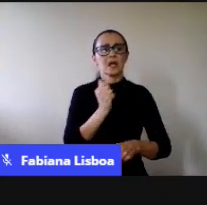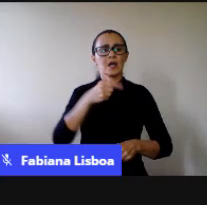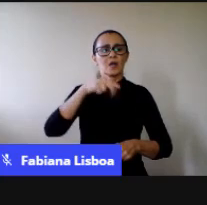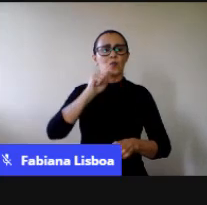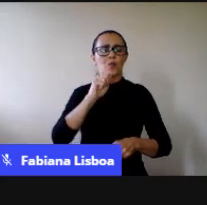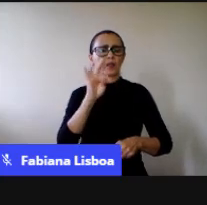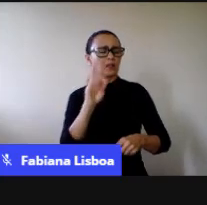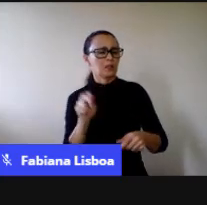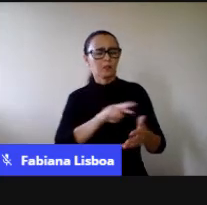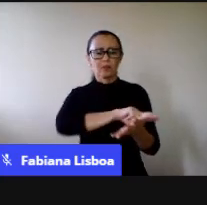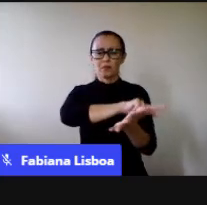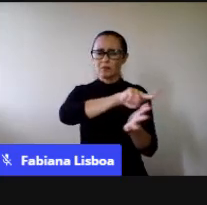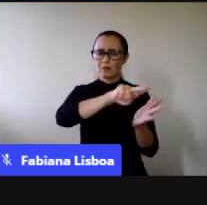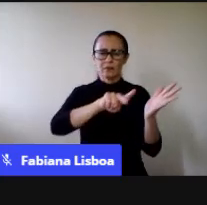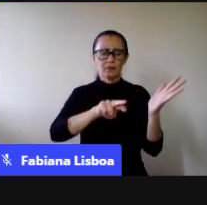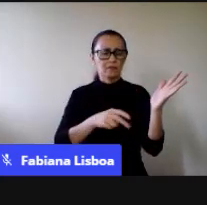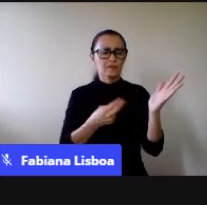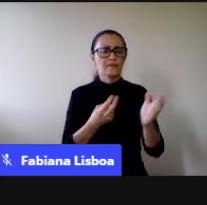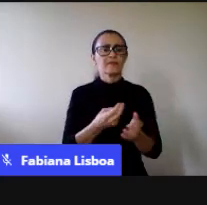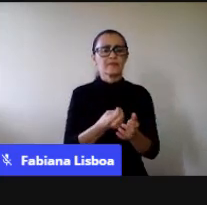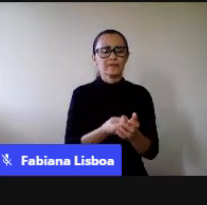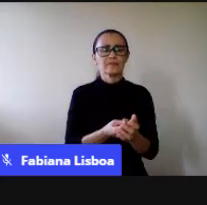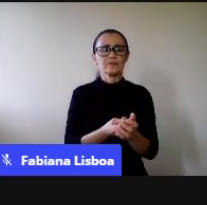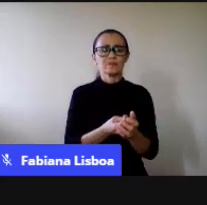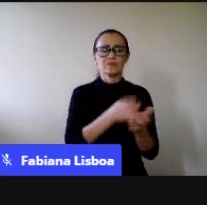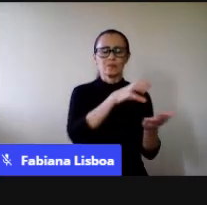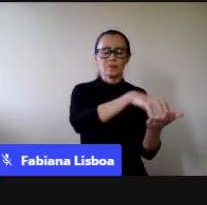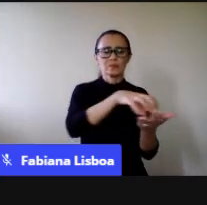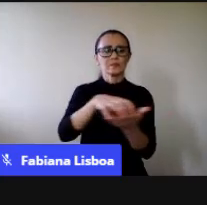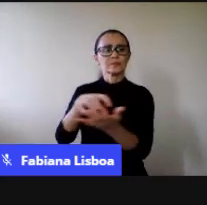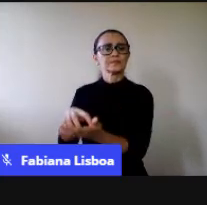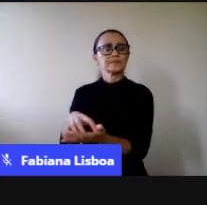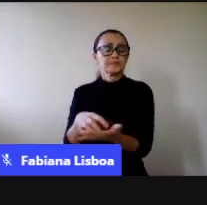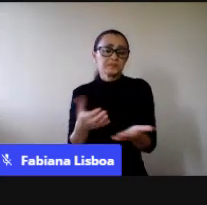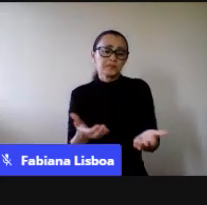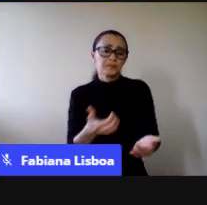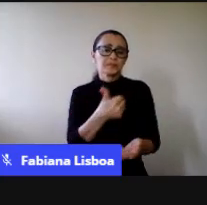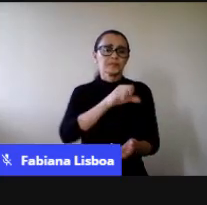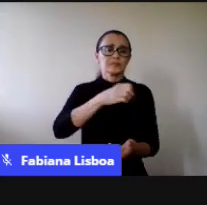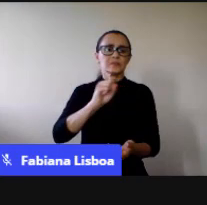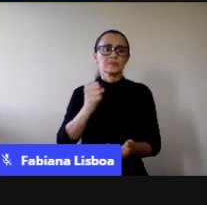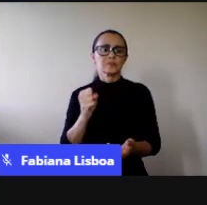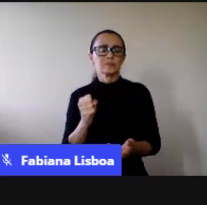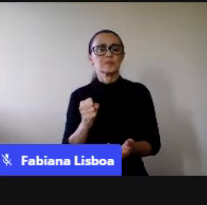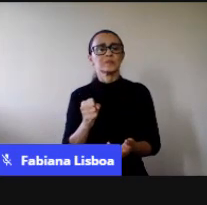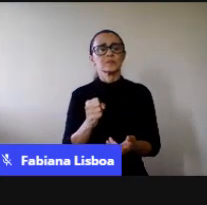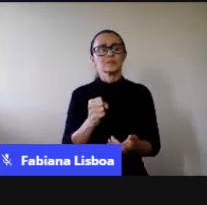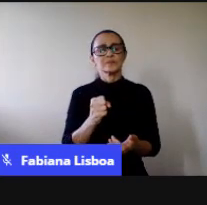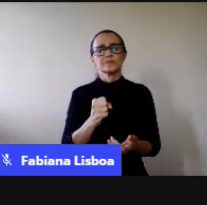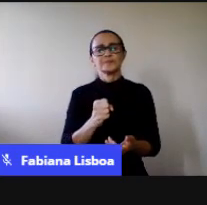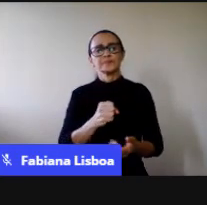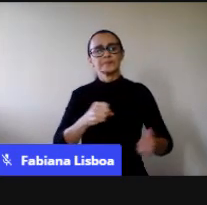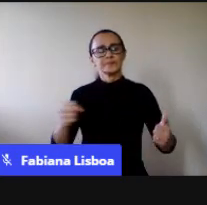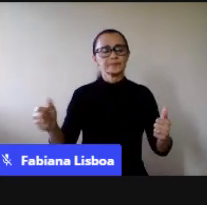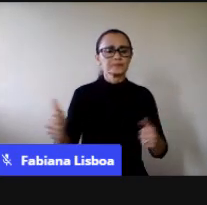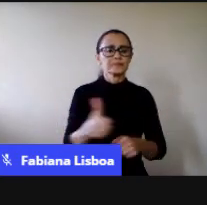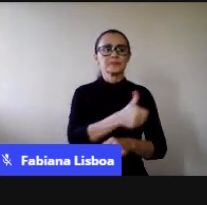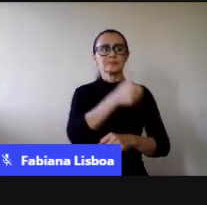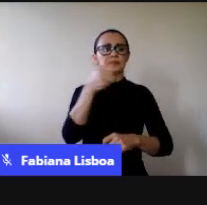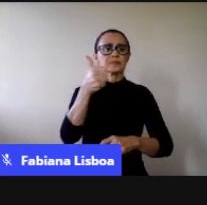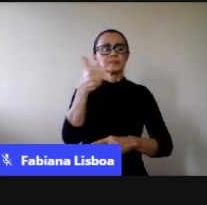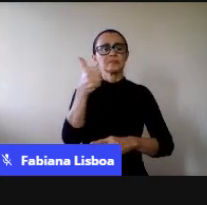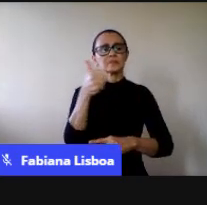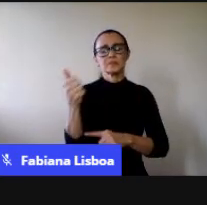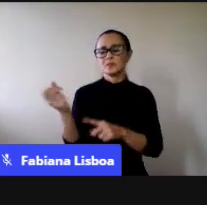né? Então, é só a partir de 88 que pela primeira vez na história os povos